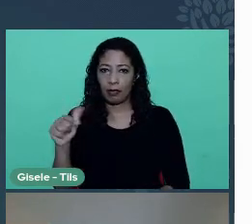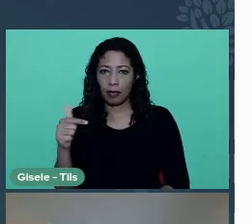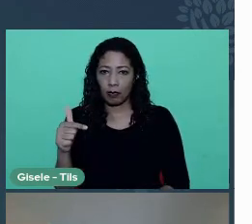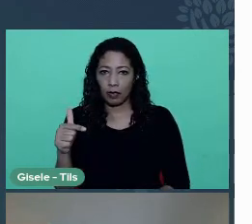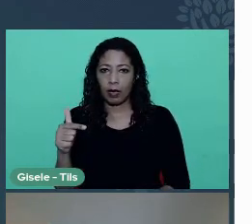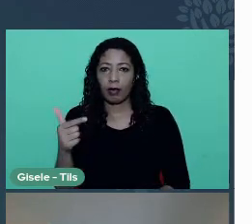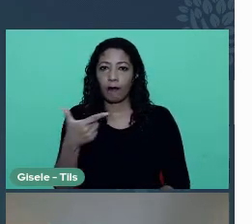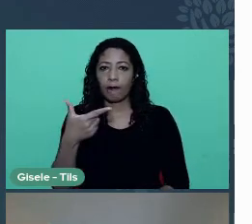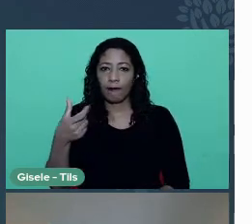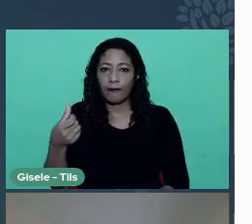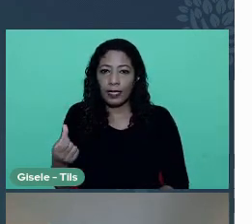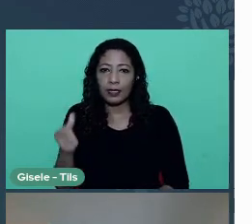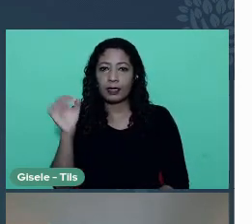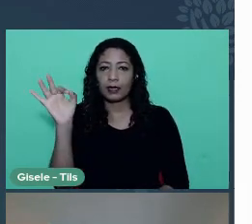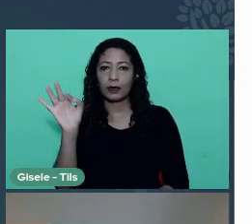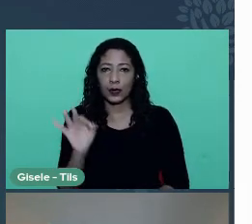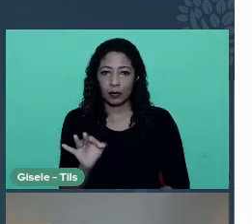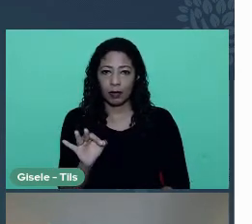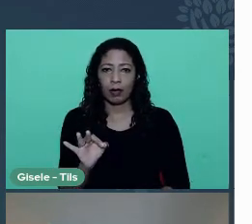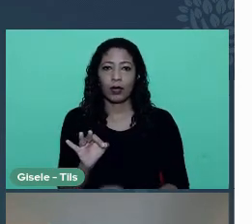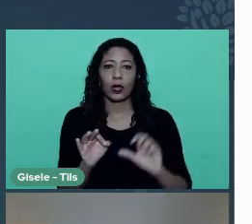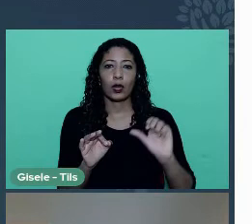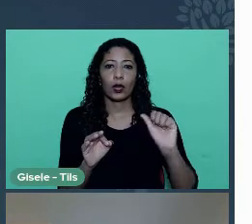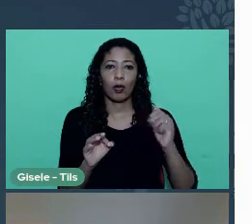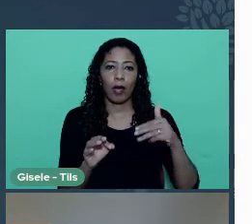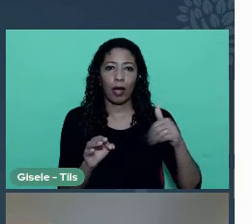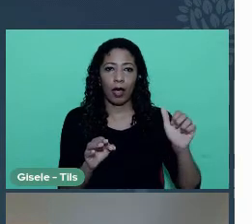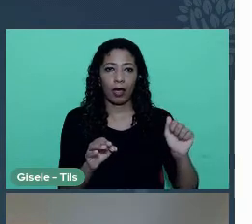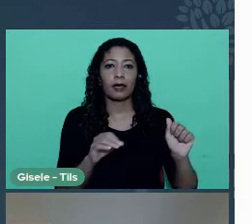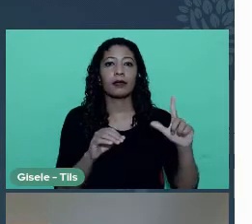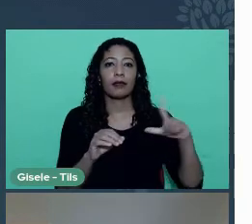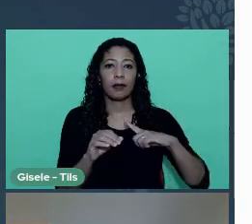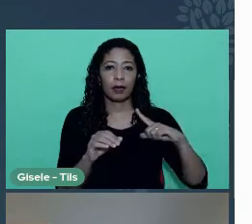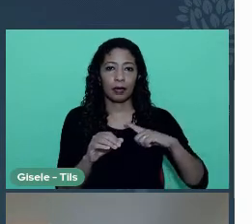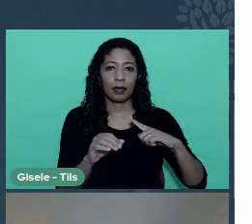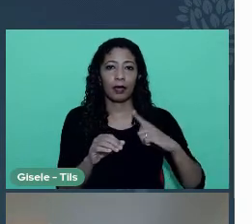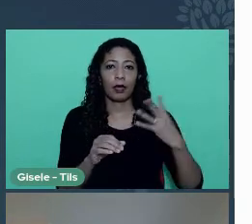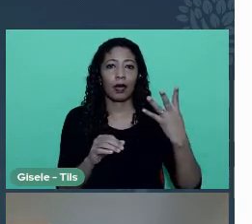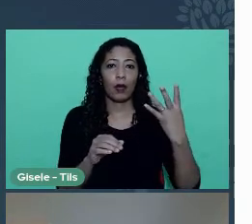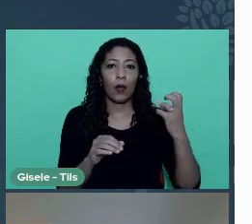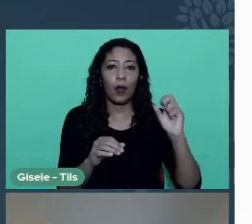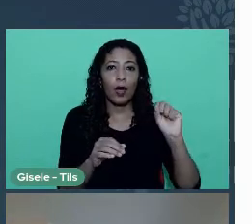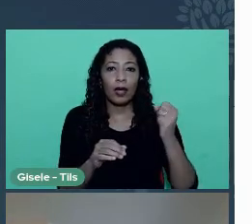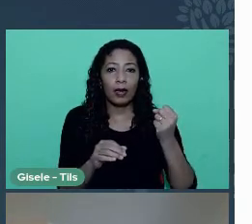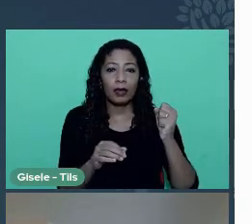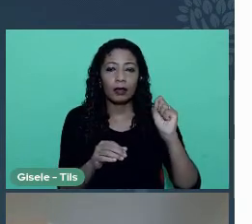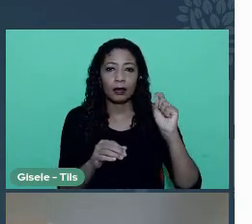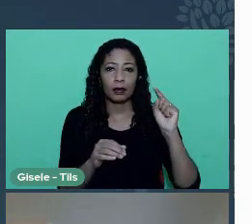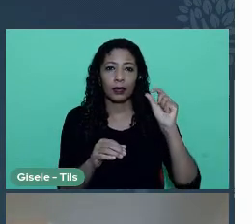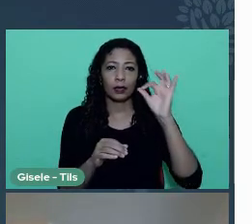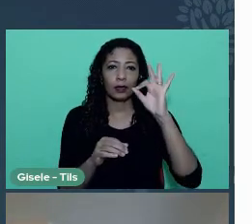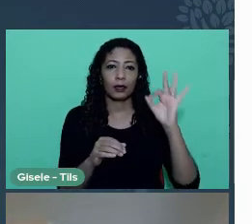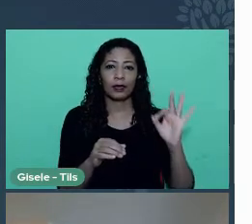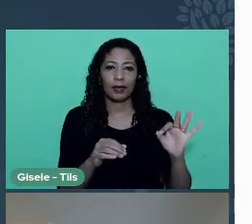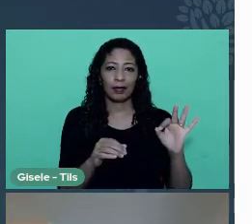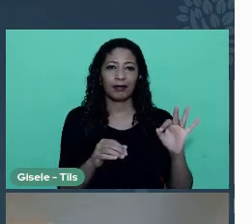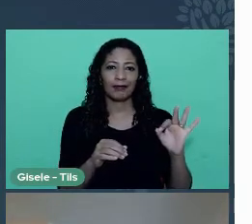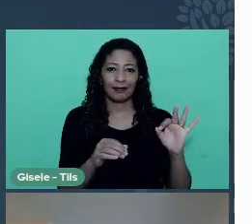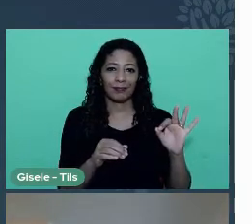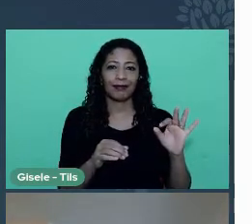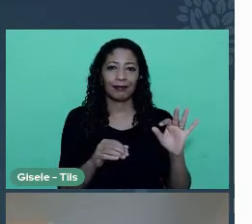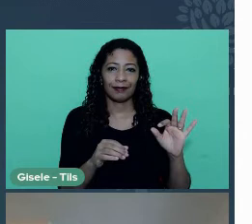asma. E vejam a diferença, né? Se nós olharmos aqui, é quase 40% a mais, né? É um número bastante